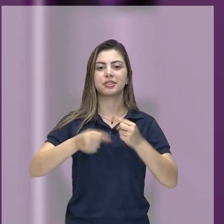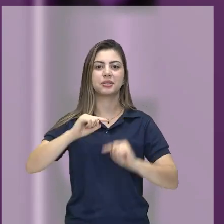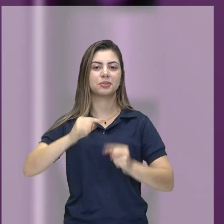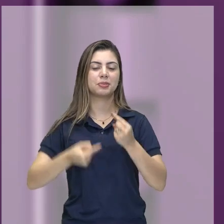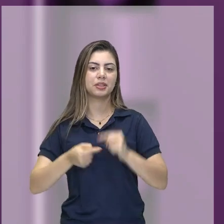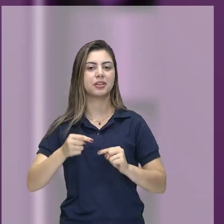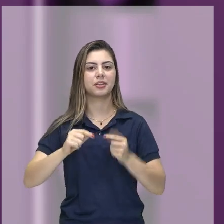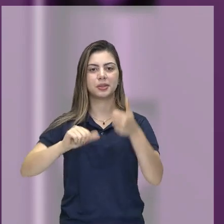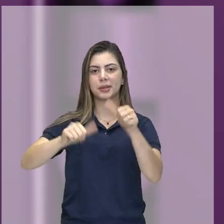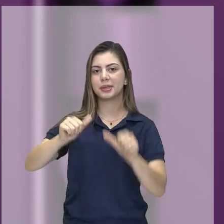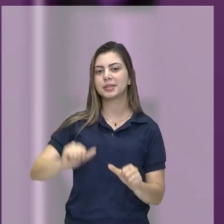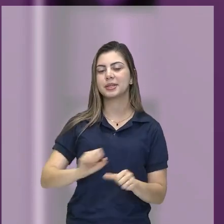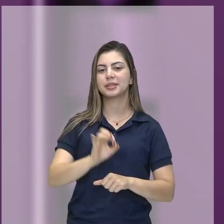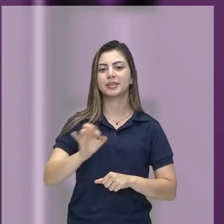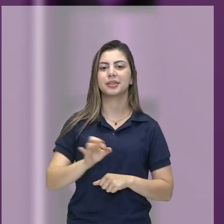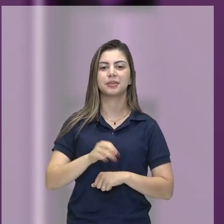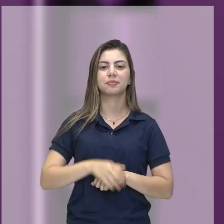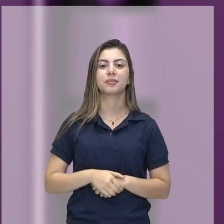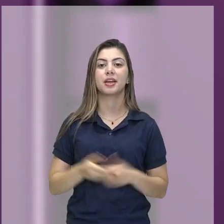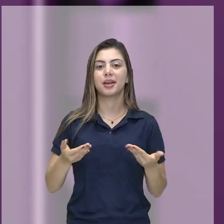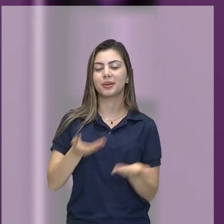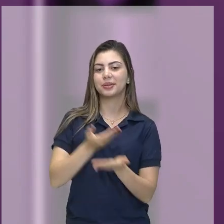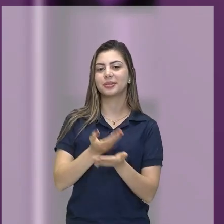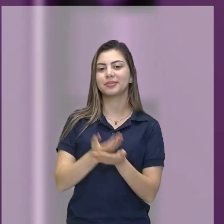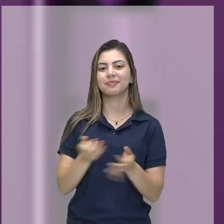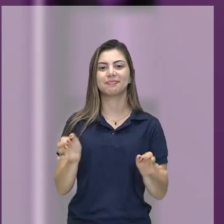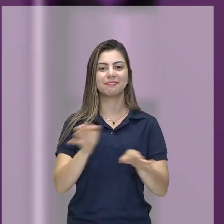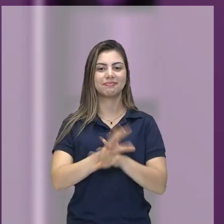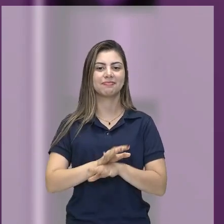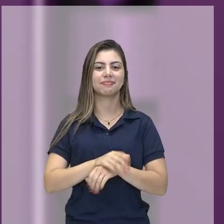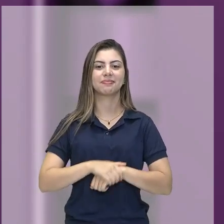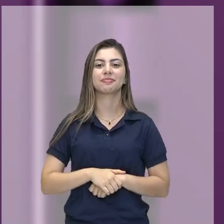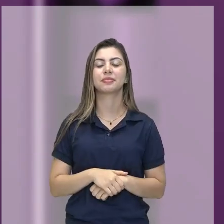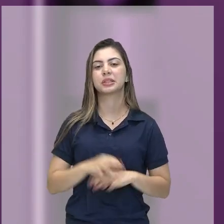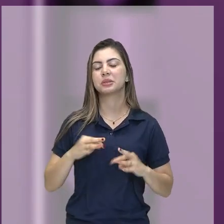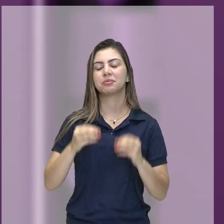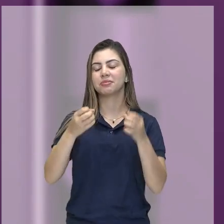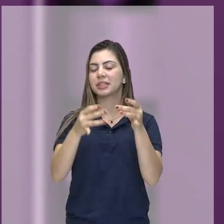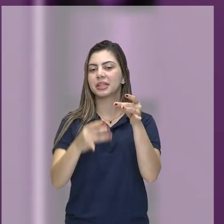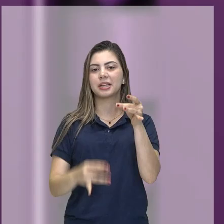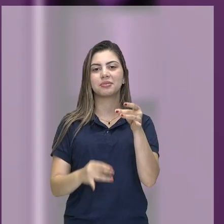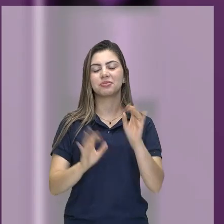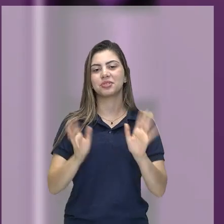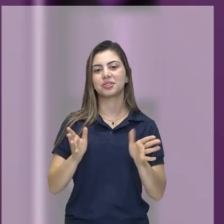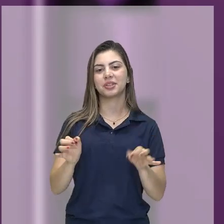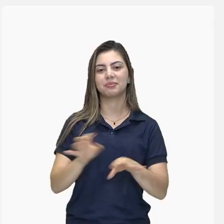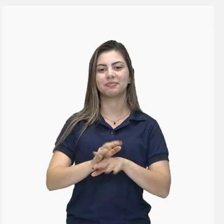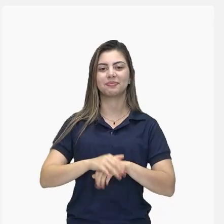analítica, tá bem? Vamos então encerrar nossa aula, era tudo isso que eu tinha para falar para você.